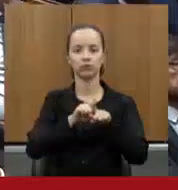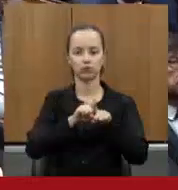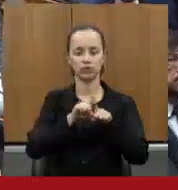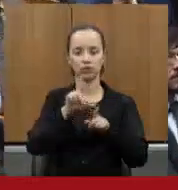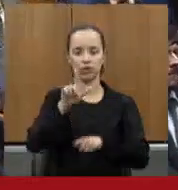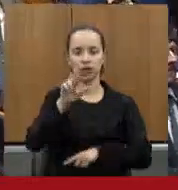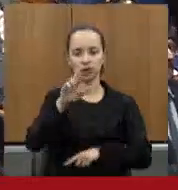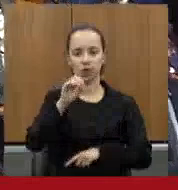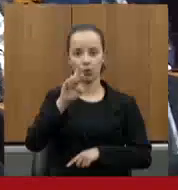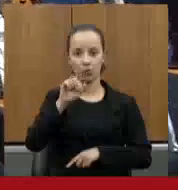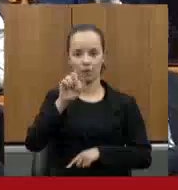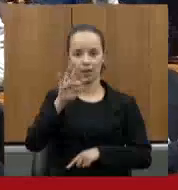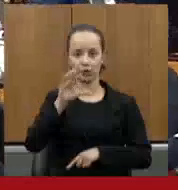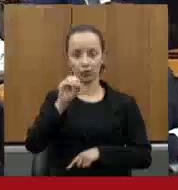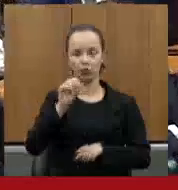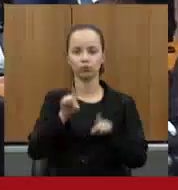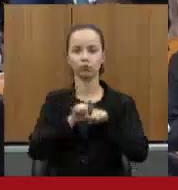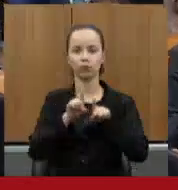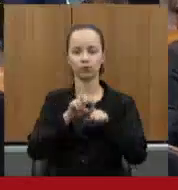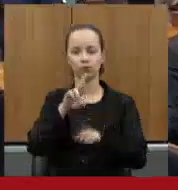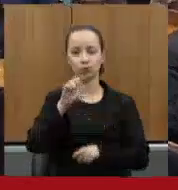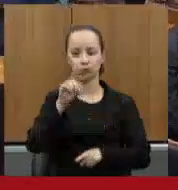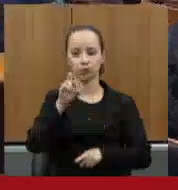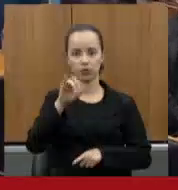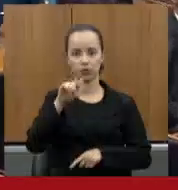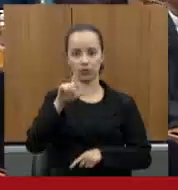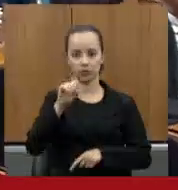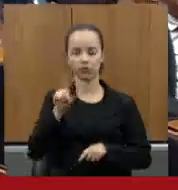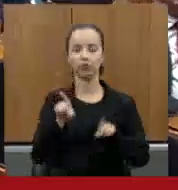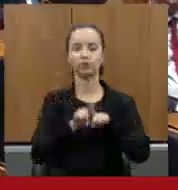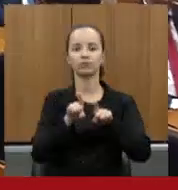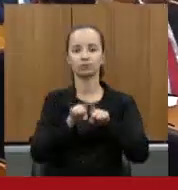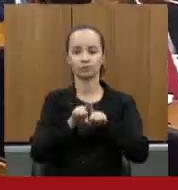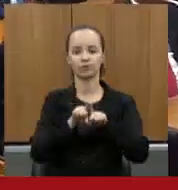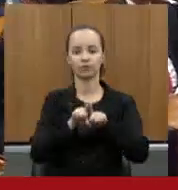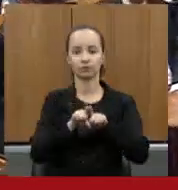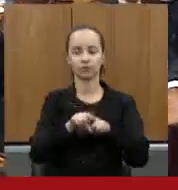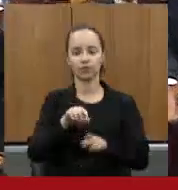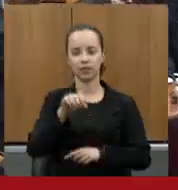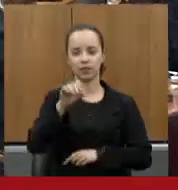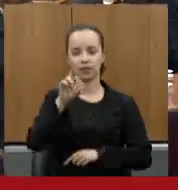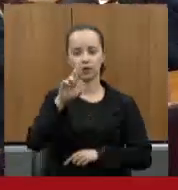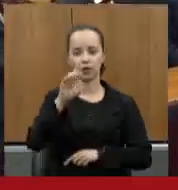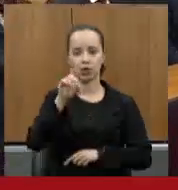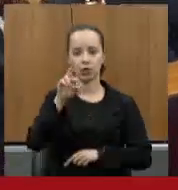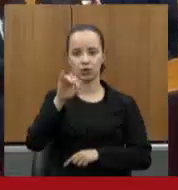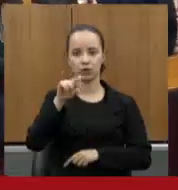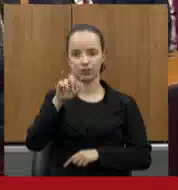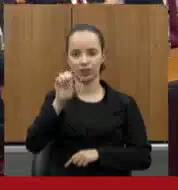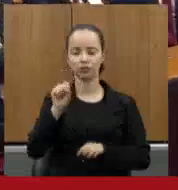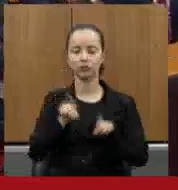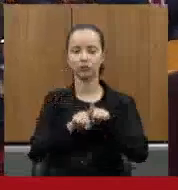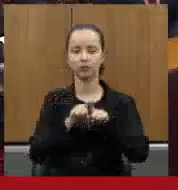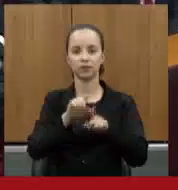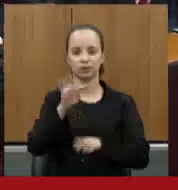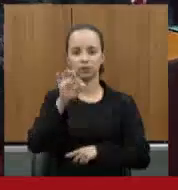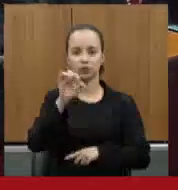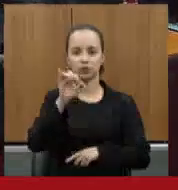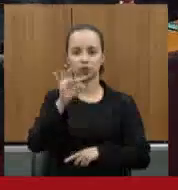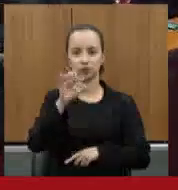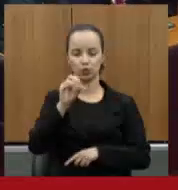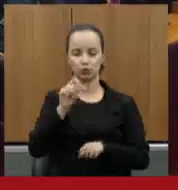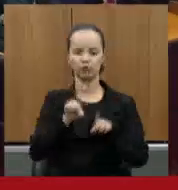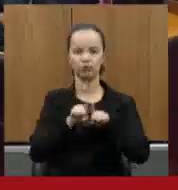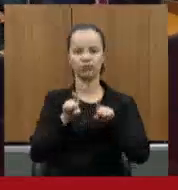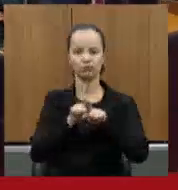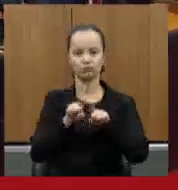Andrade, deputado Rodrigo Lopes, deputado Sargento Rodrigues, deputado Tito Torres,